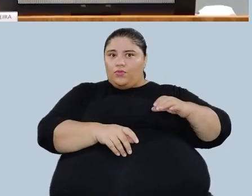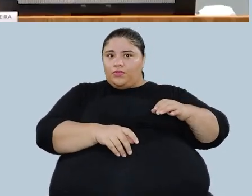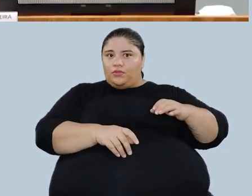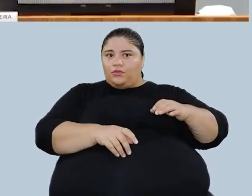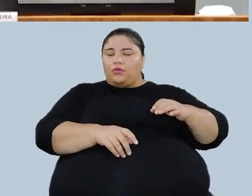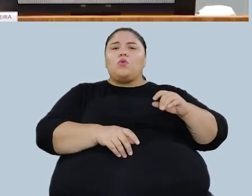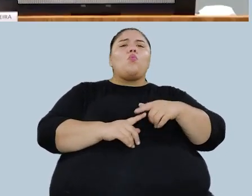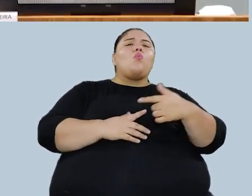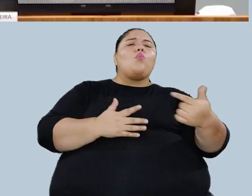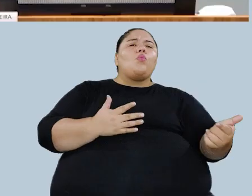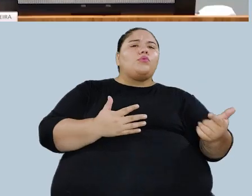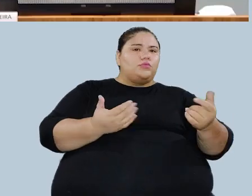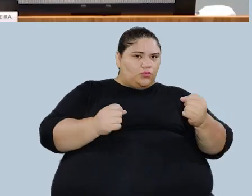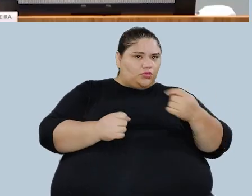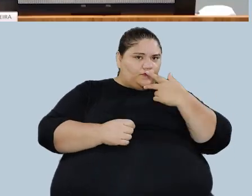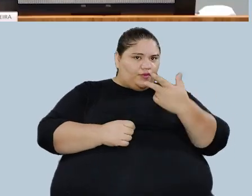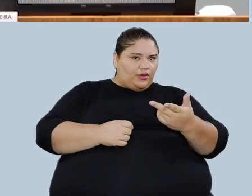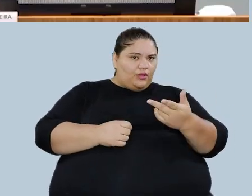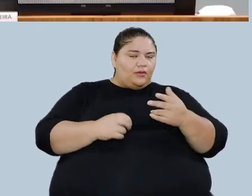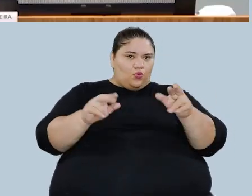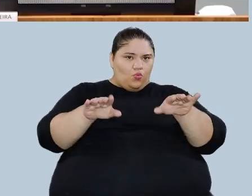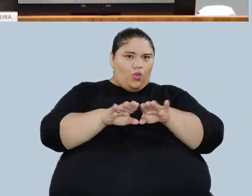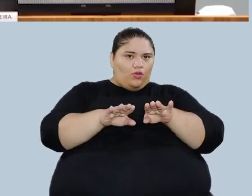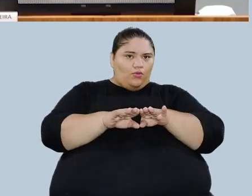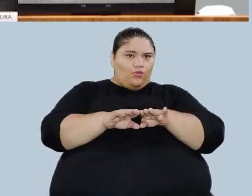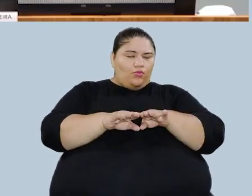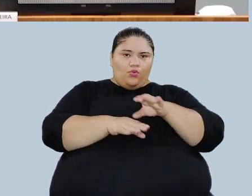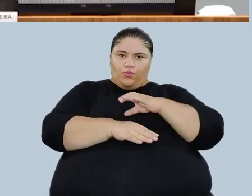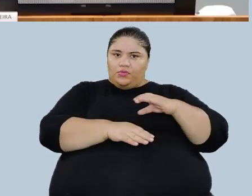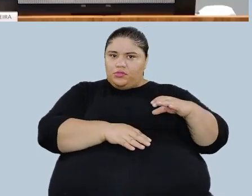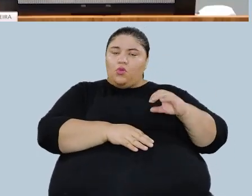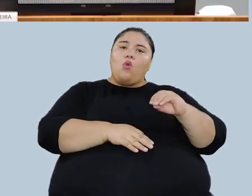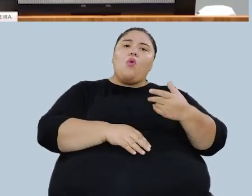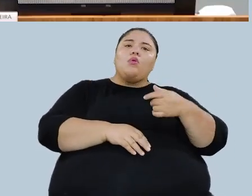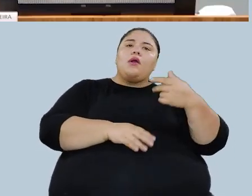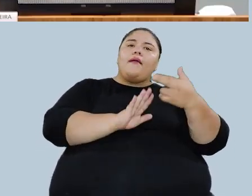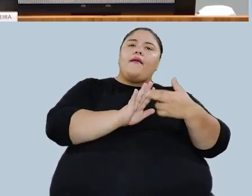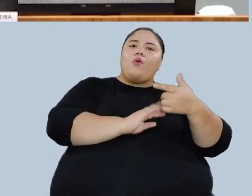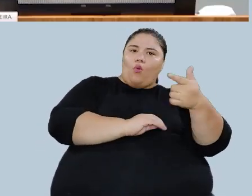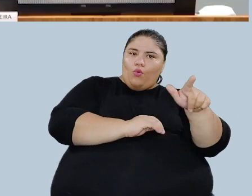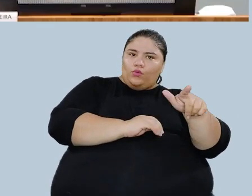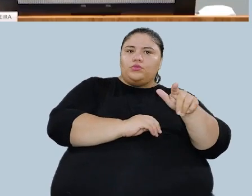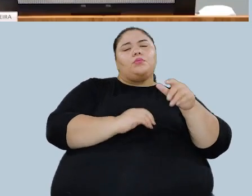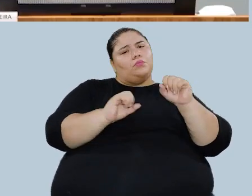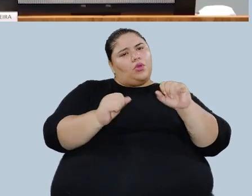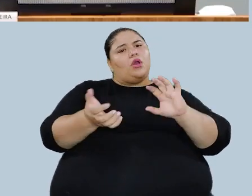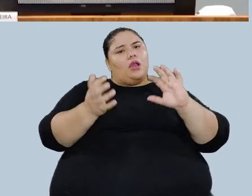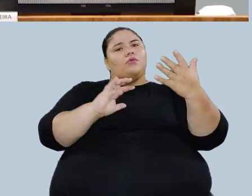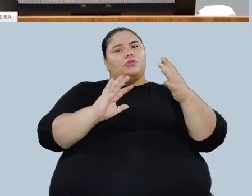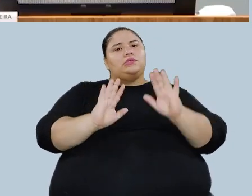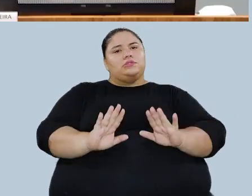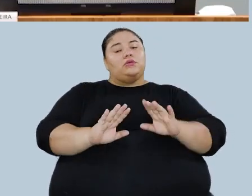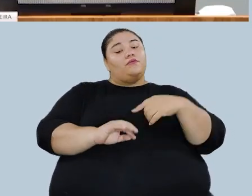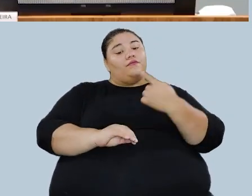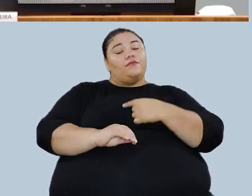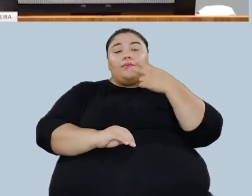E nesses outros, pode-se falar que sejam mesmo comissões? Não seriam outro regime? Então, isso pode acontecer. Vamos ver.